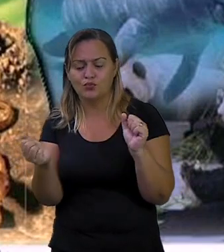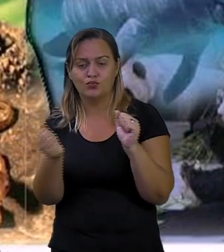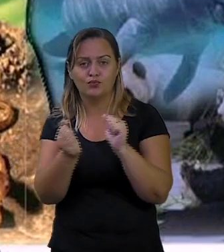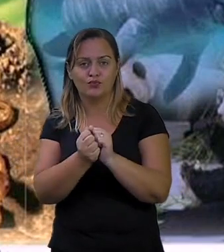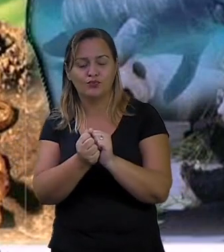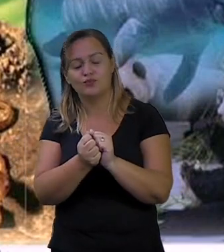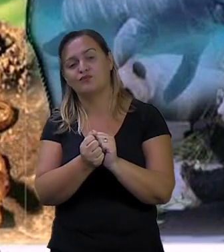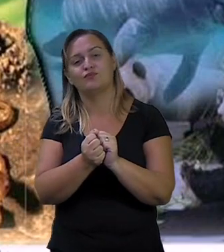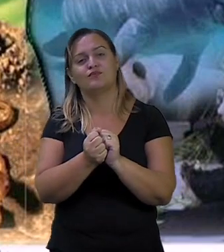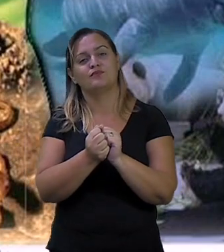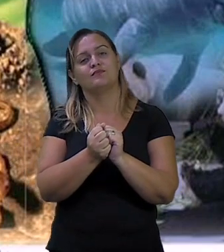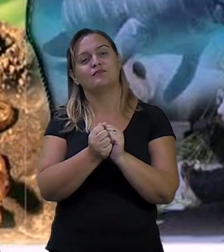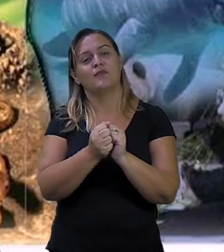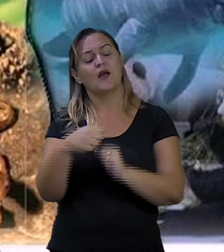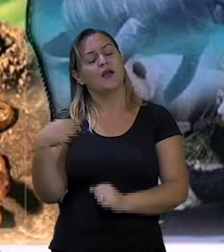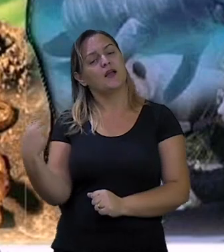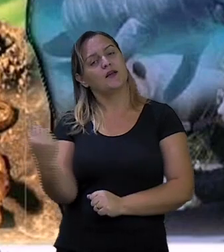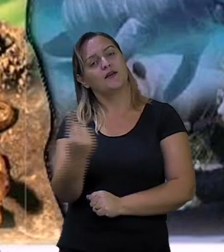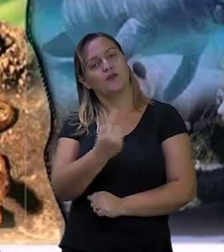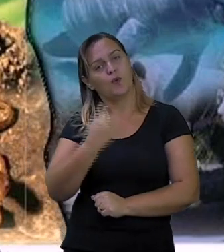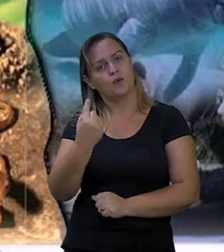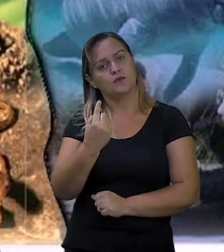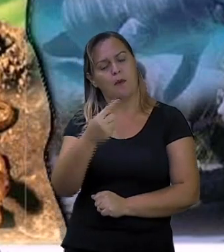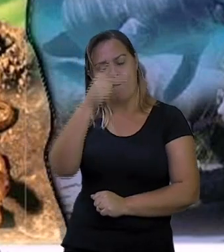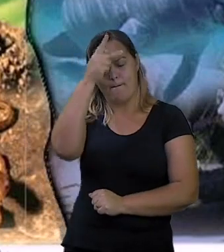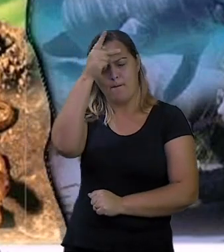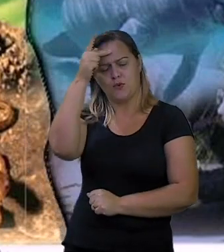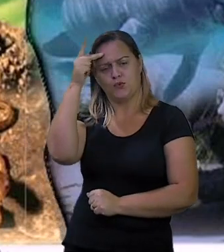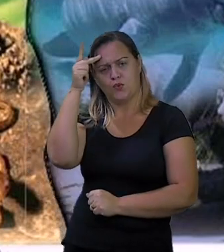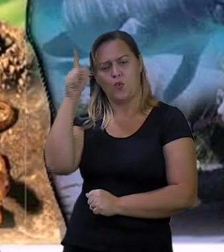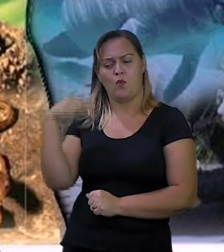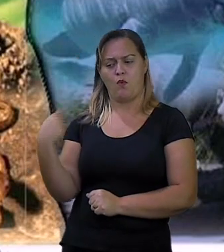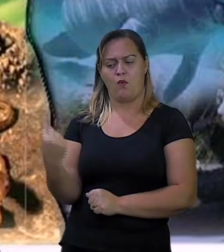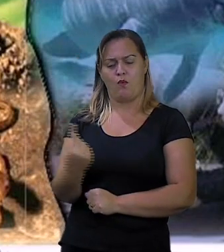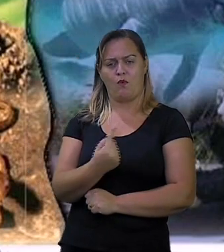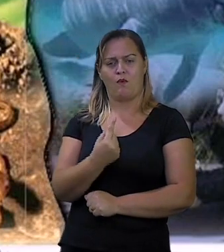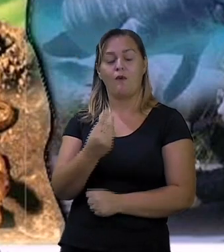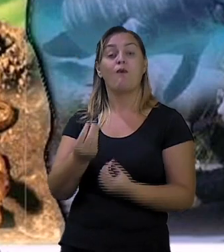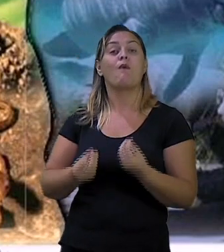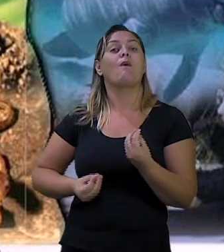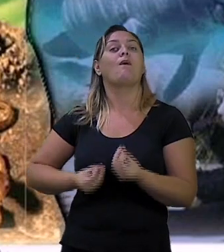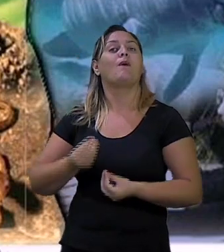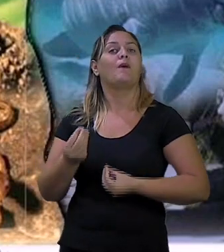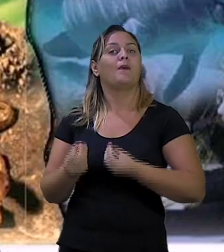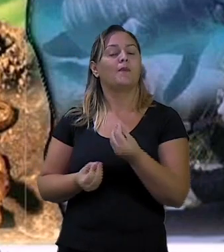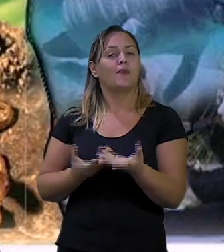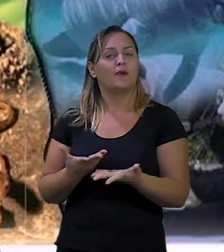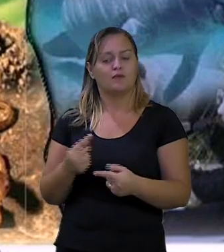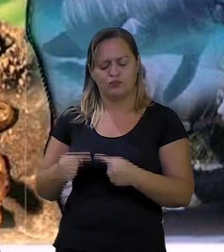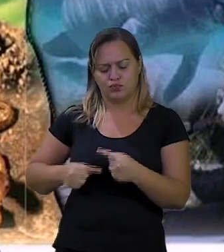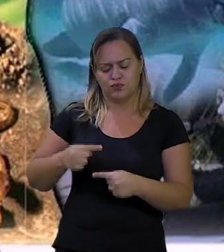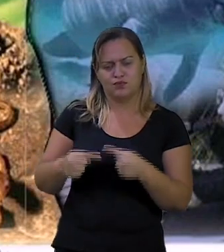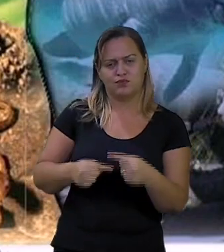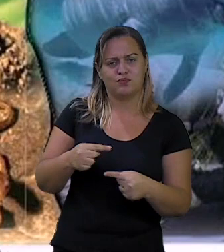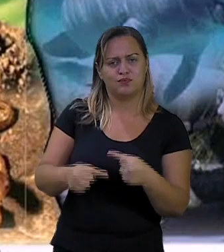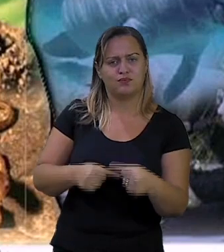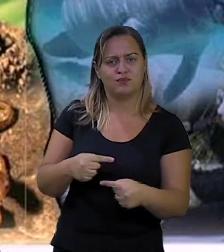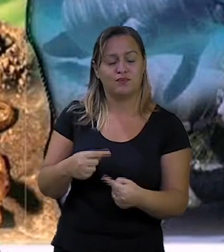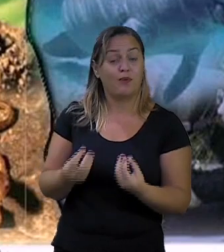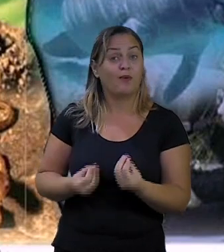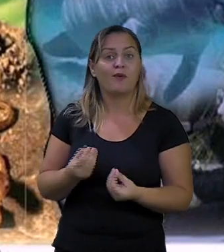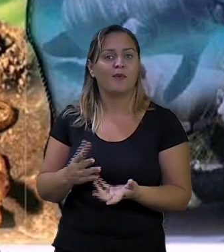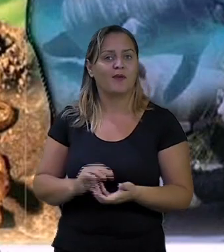a gente como que é a reprodução nos seres humanos mas a